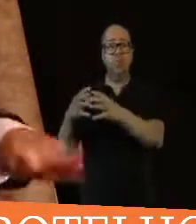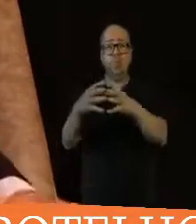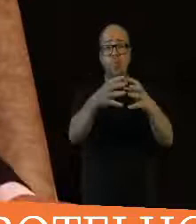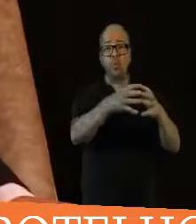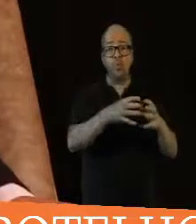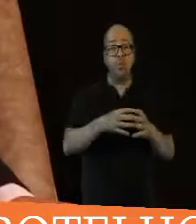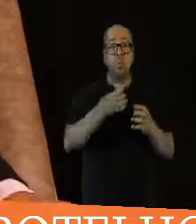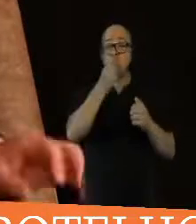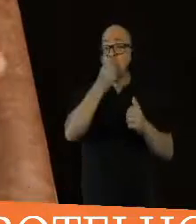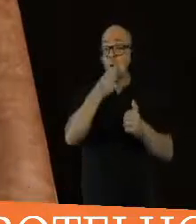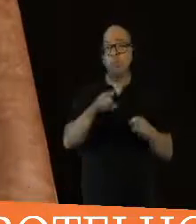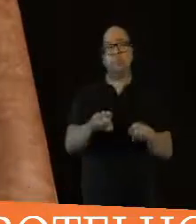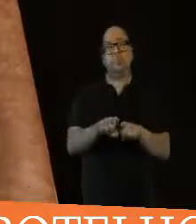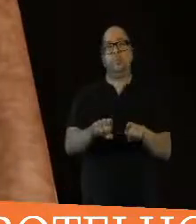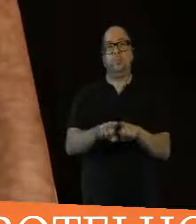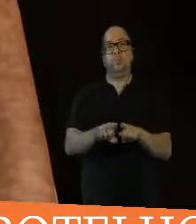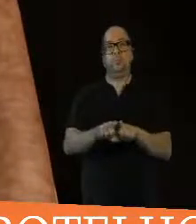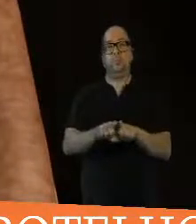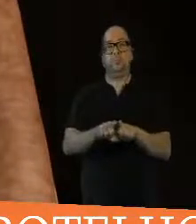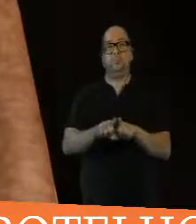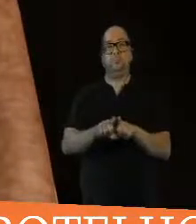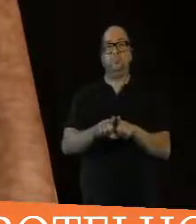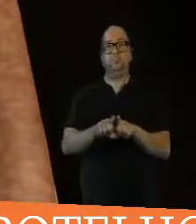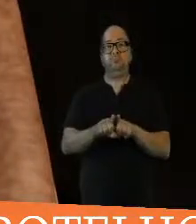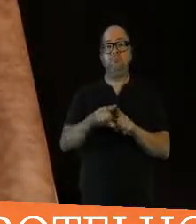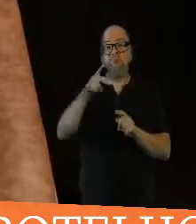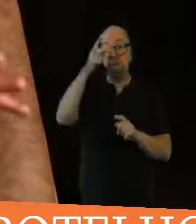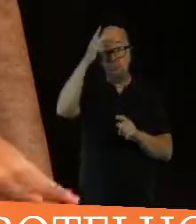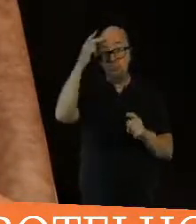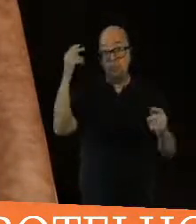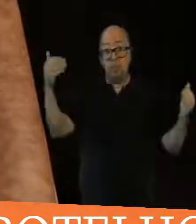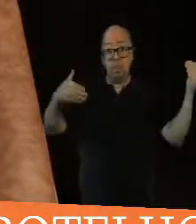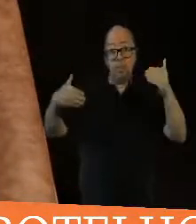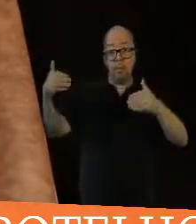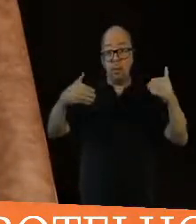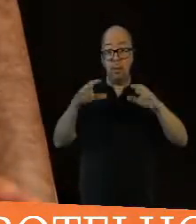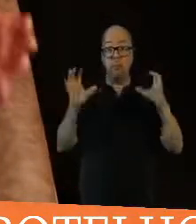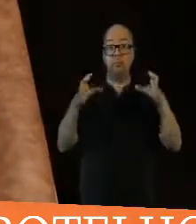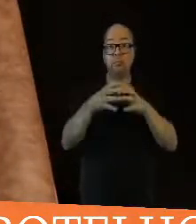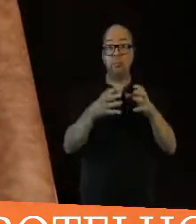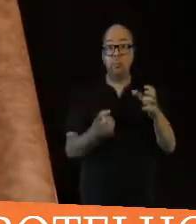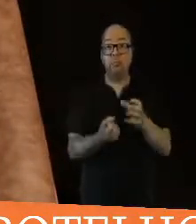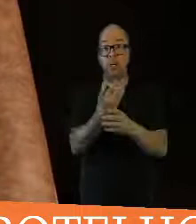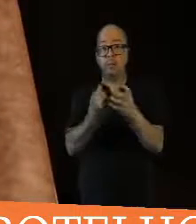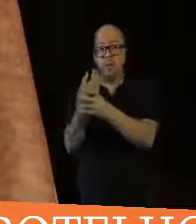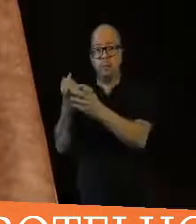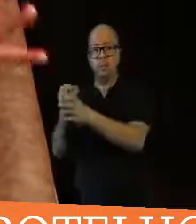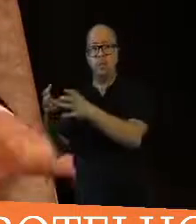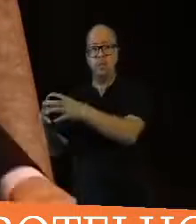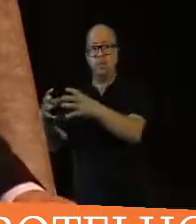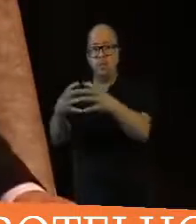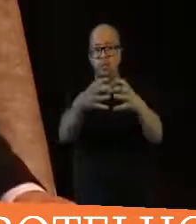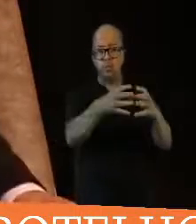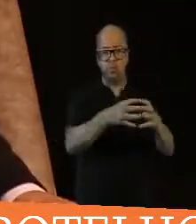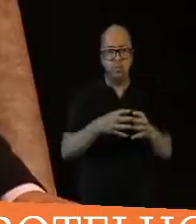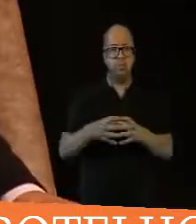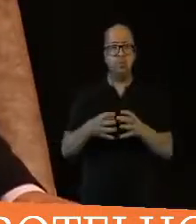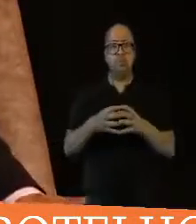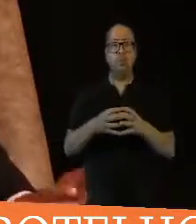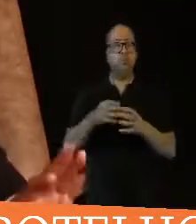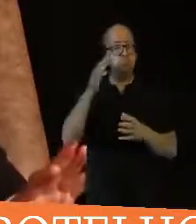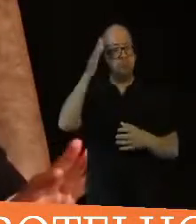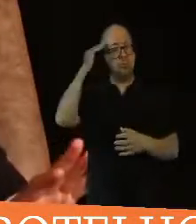igualmente bons era muito grande. E é justamente nessa época, que a gente puxa assim, vai lembrando,